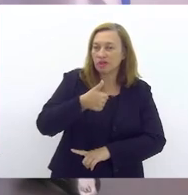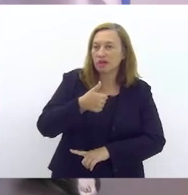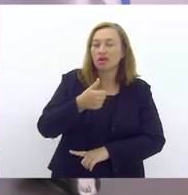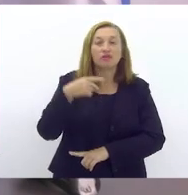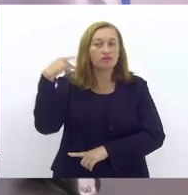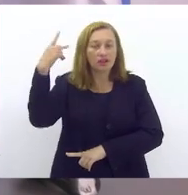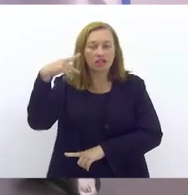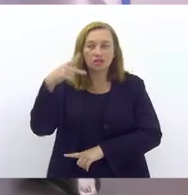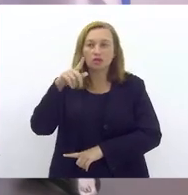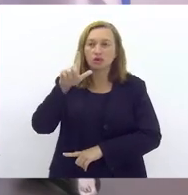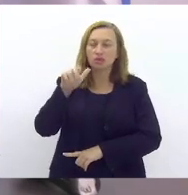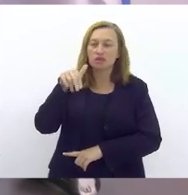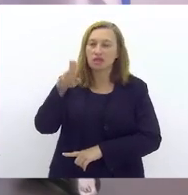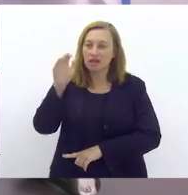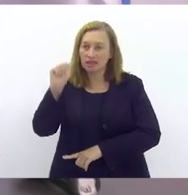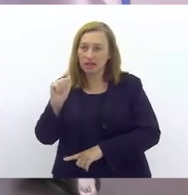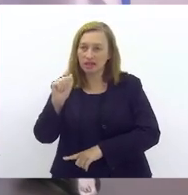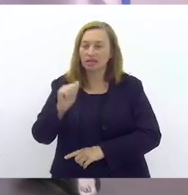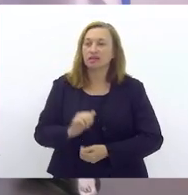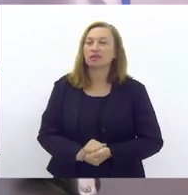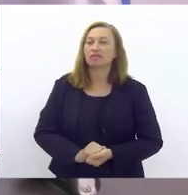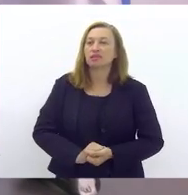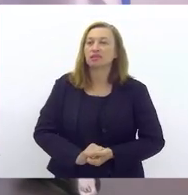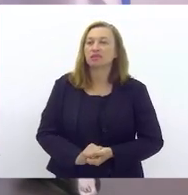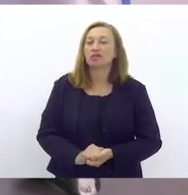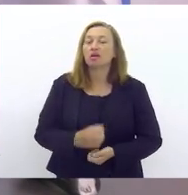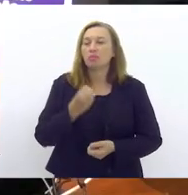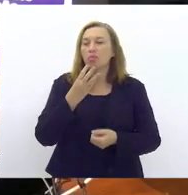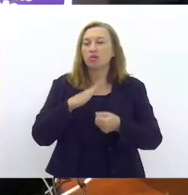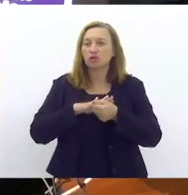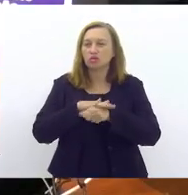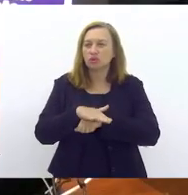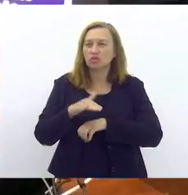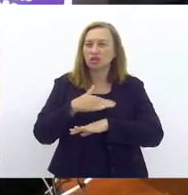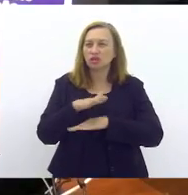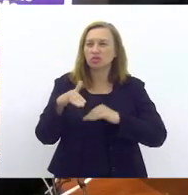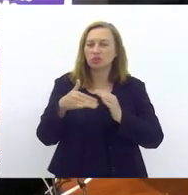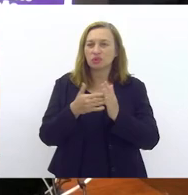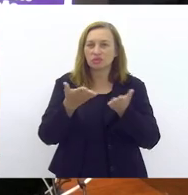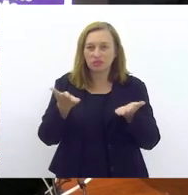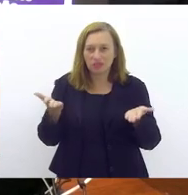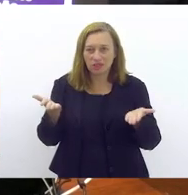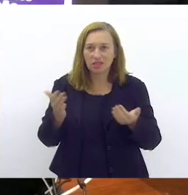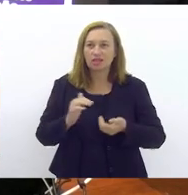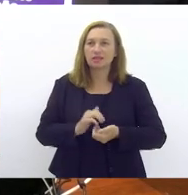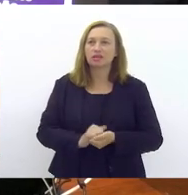vereadora Luciana Novaes. Boa noite a todos e todas.